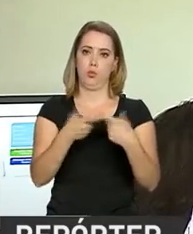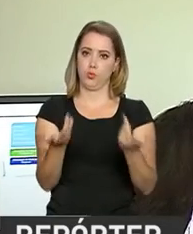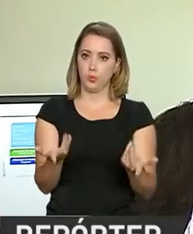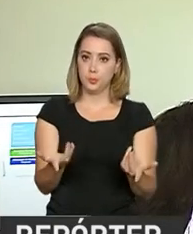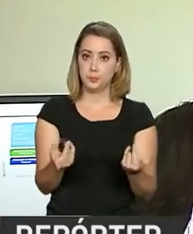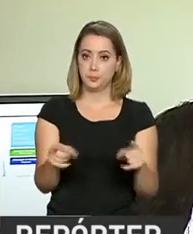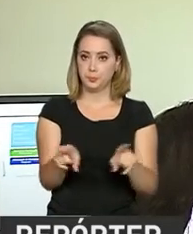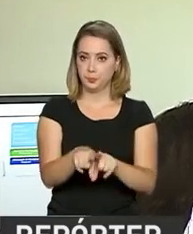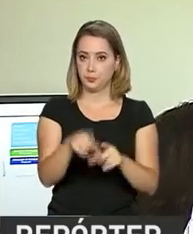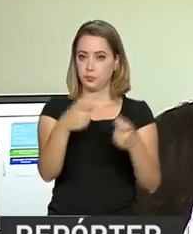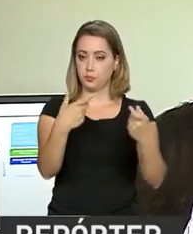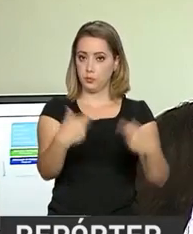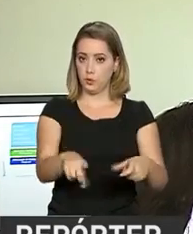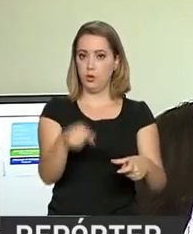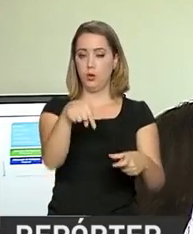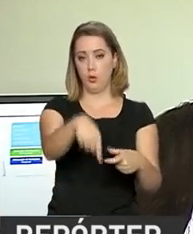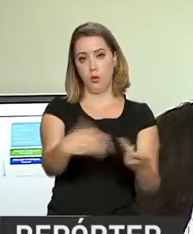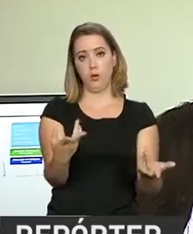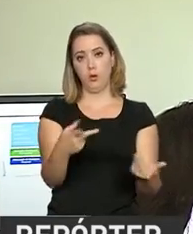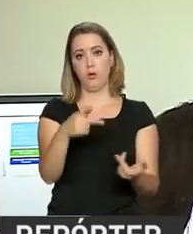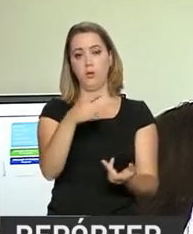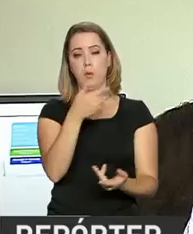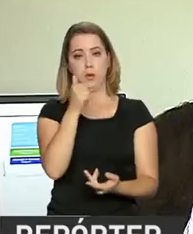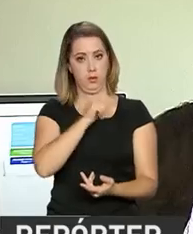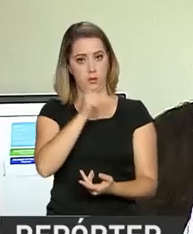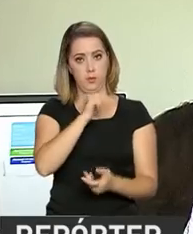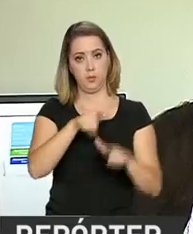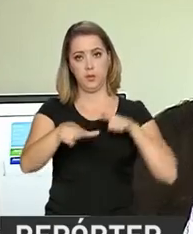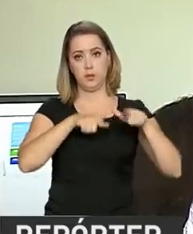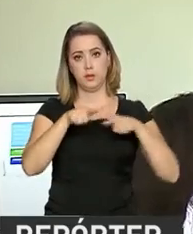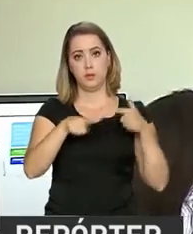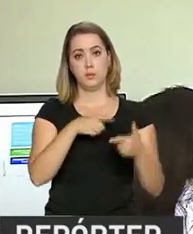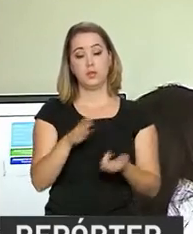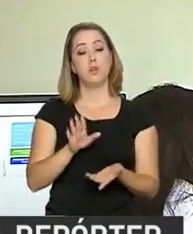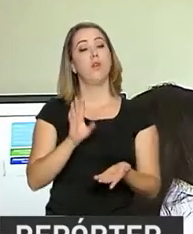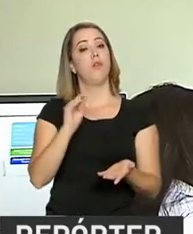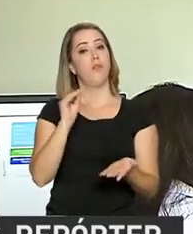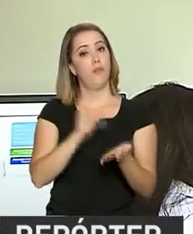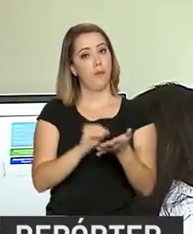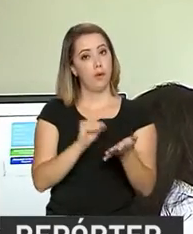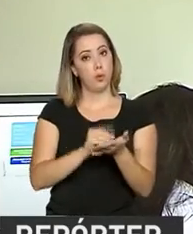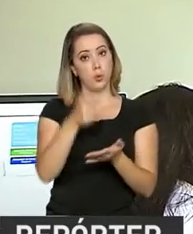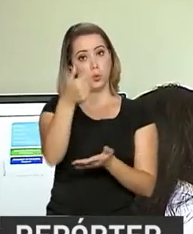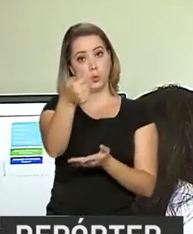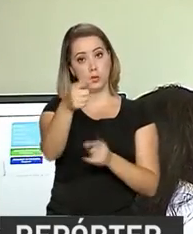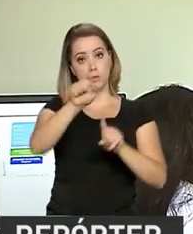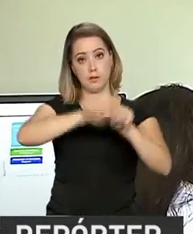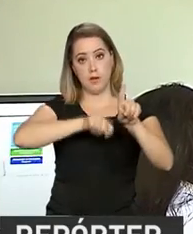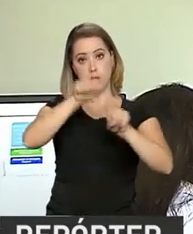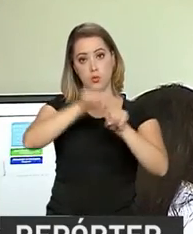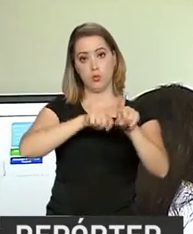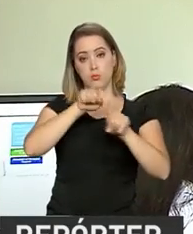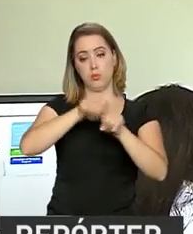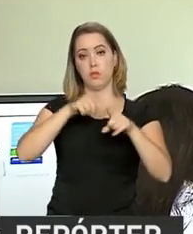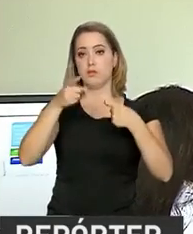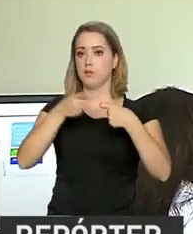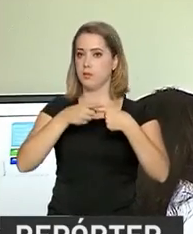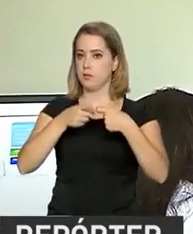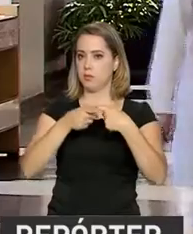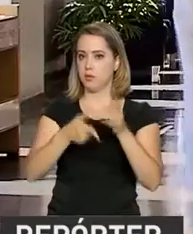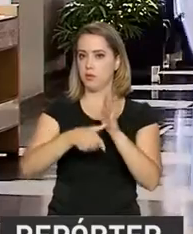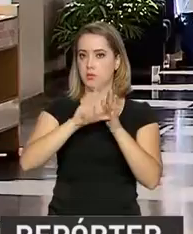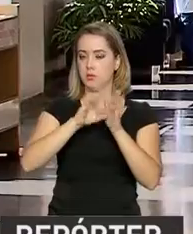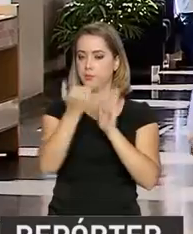unidade básica de saúde que a Fabiane trabalha, por exemplo, chegou a ficar até 7 meses sem atendimento antes do